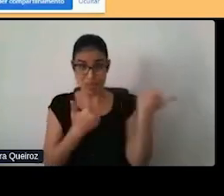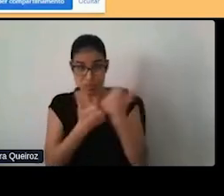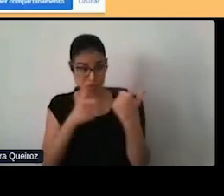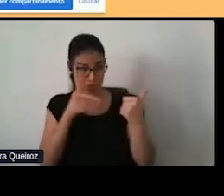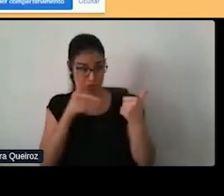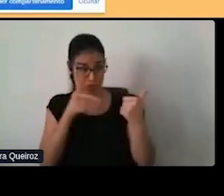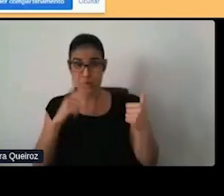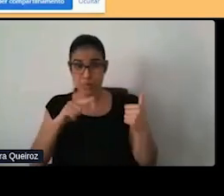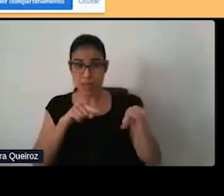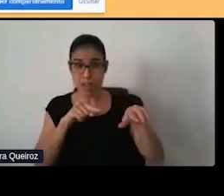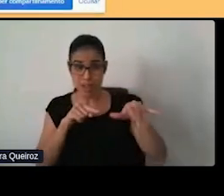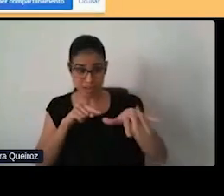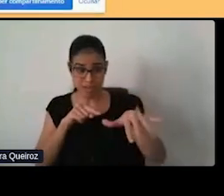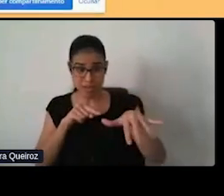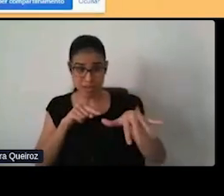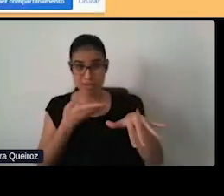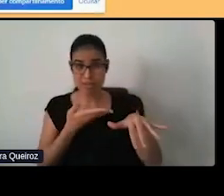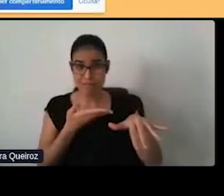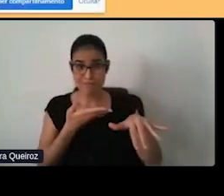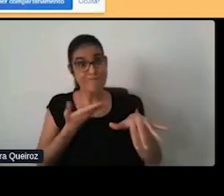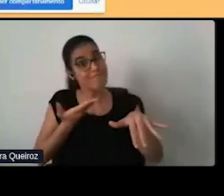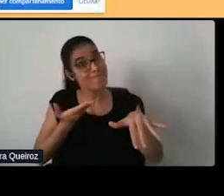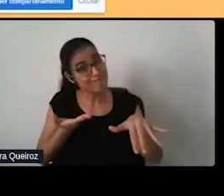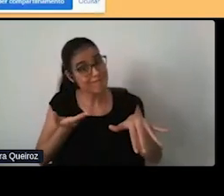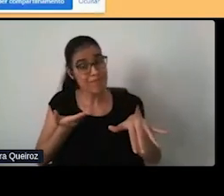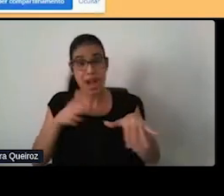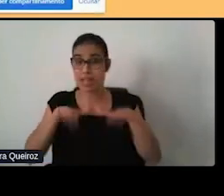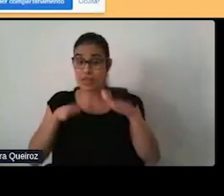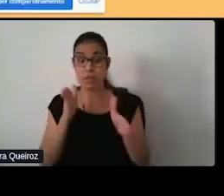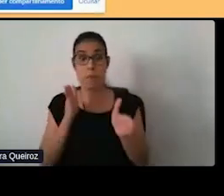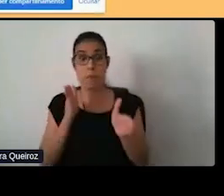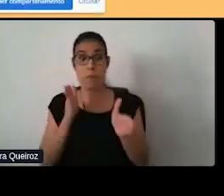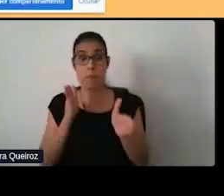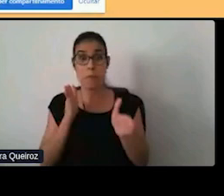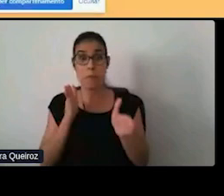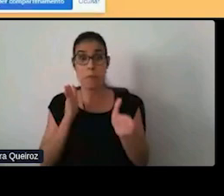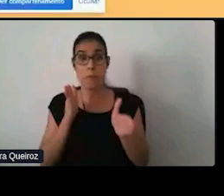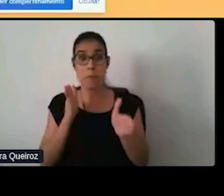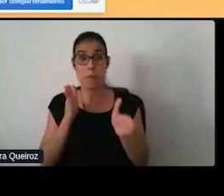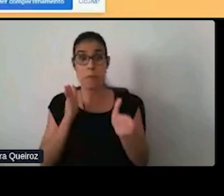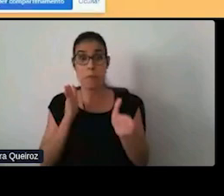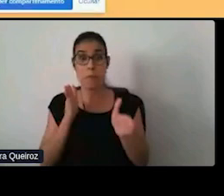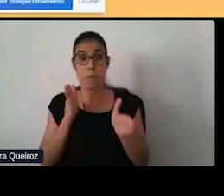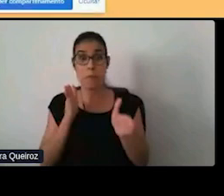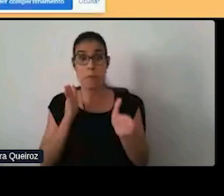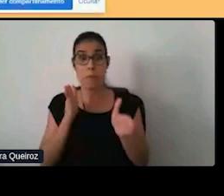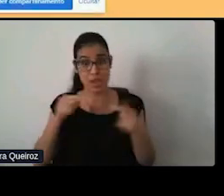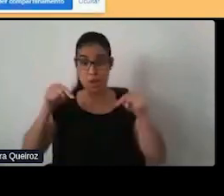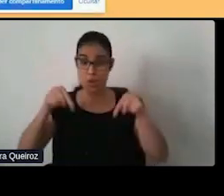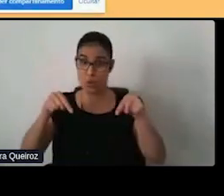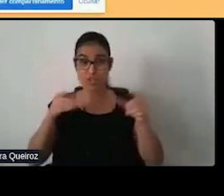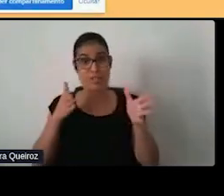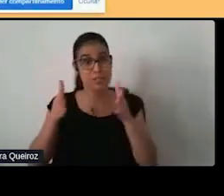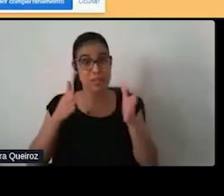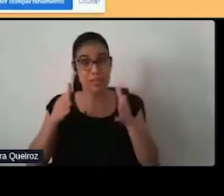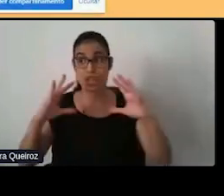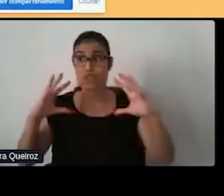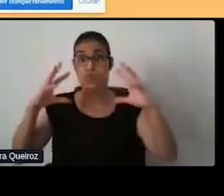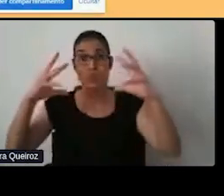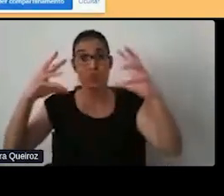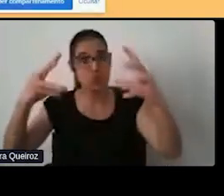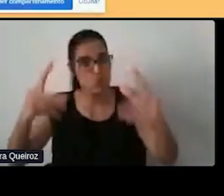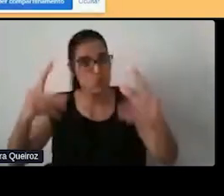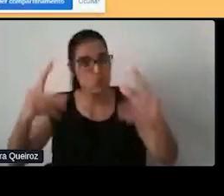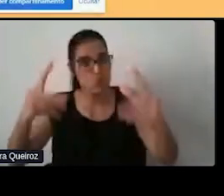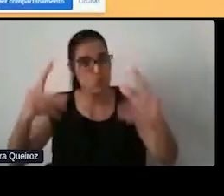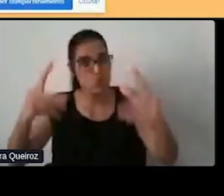com o teclado. Então, é aquilo, todo mundo ganha com acessibilidade hoje em dia, todo mundo